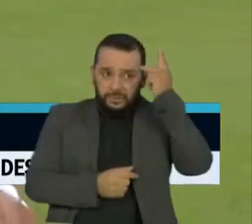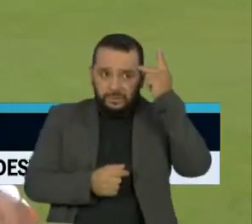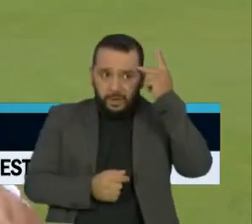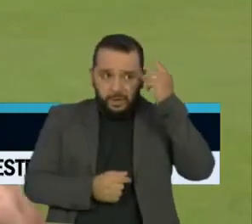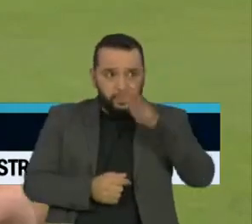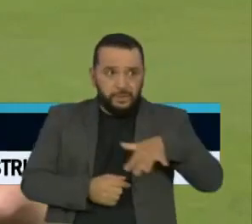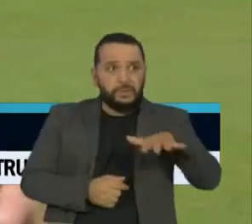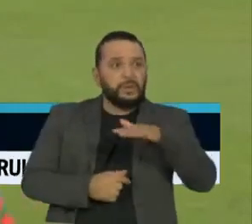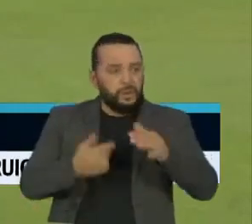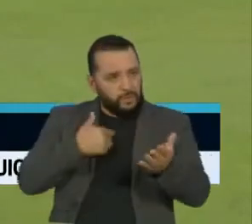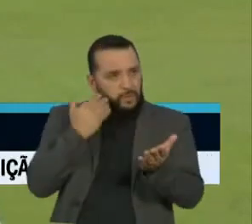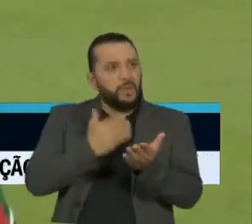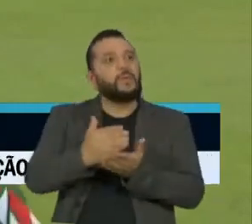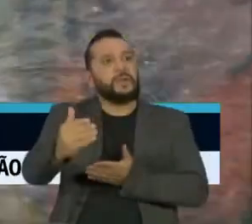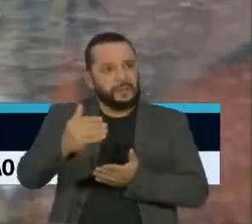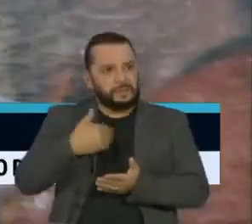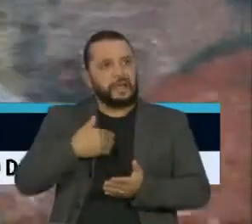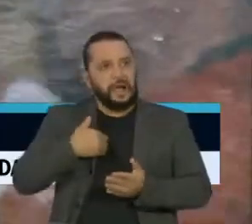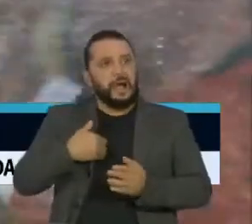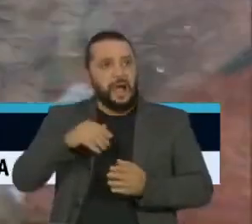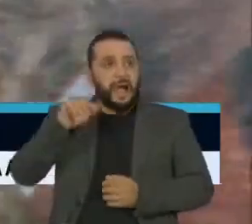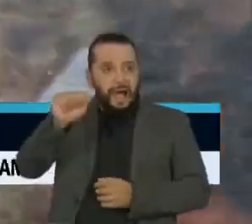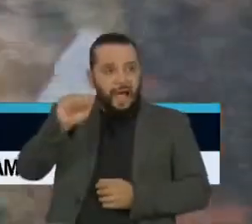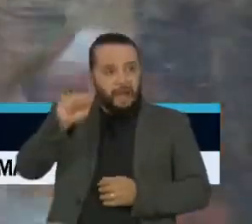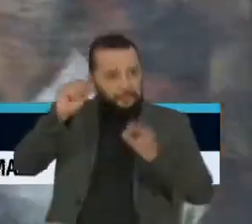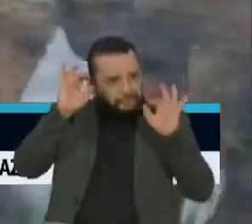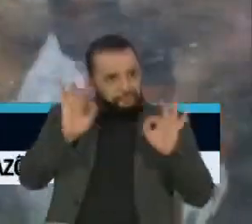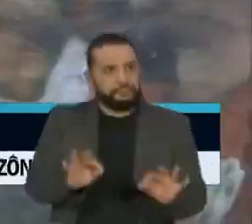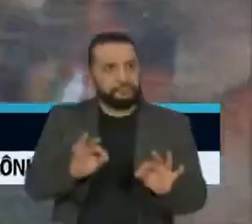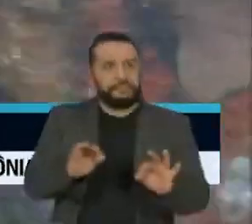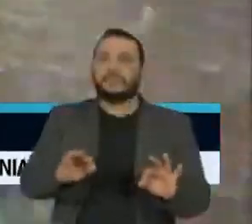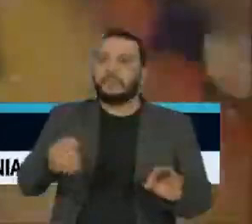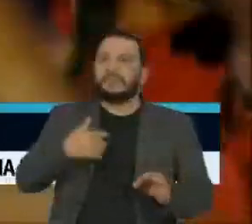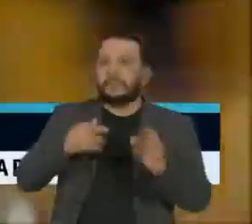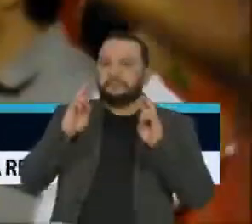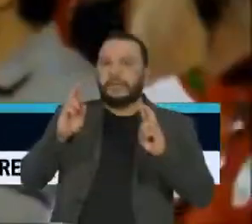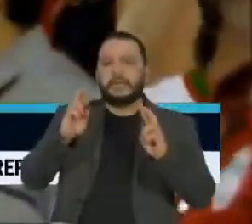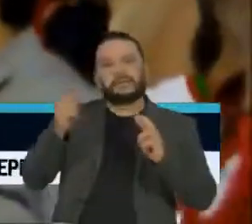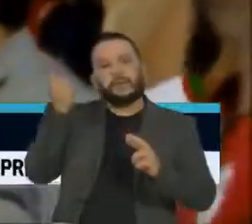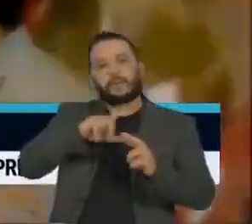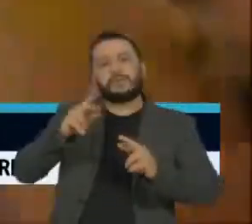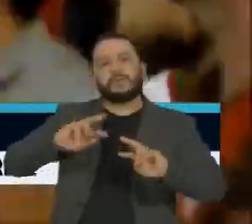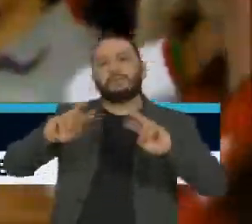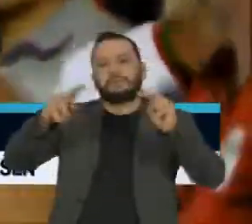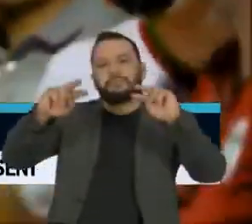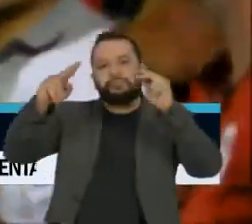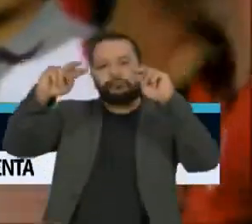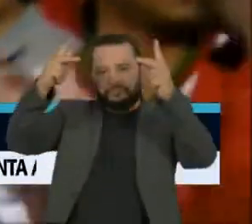caminhada até chegar na Série A. Esperança renovada para se reerguer.